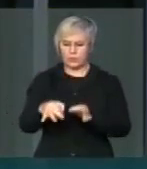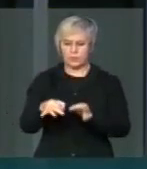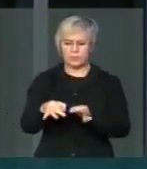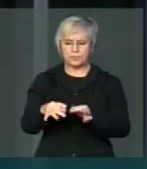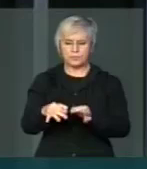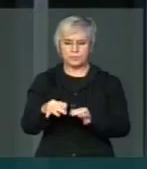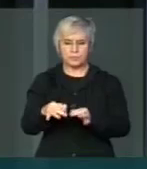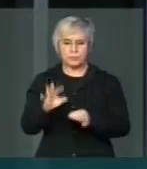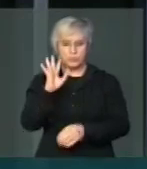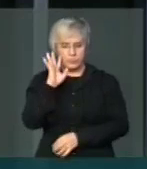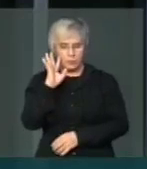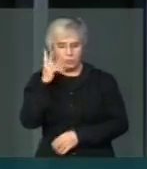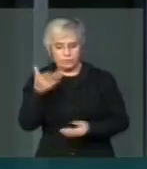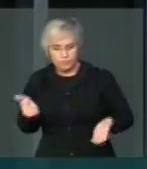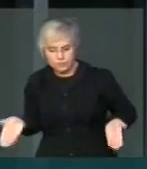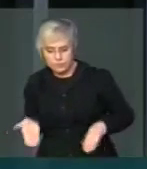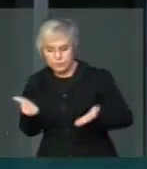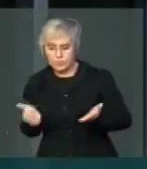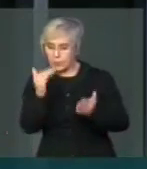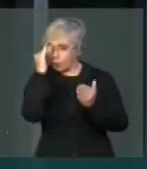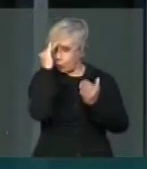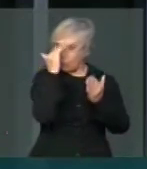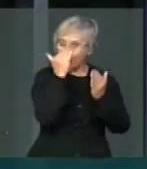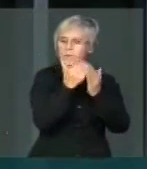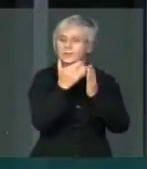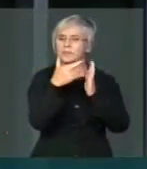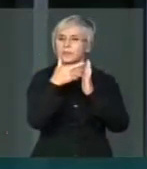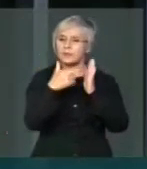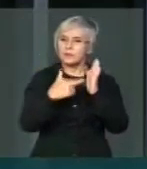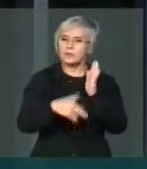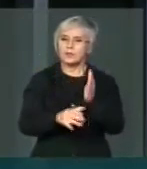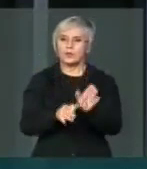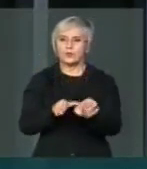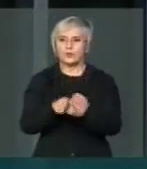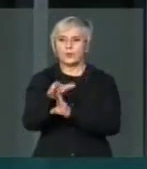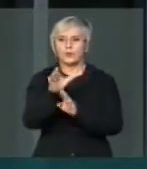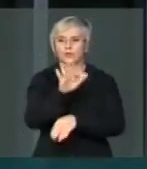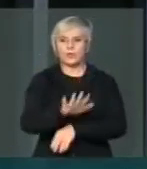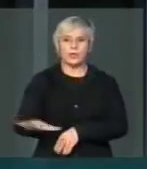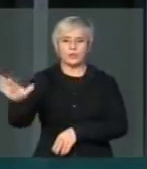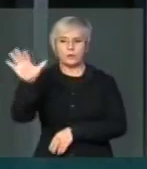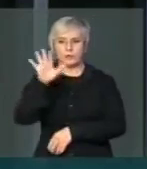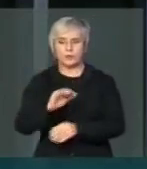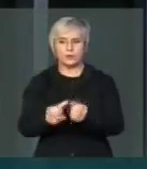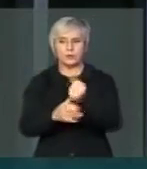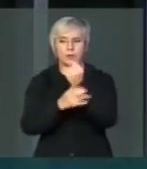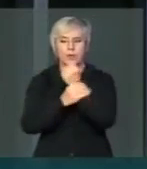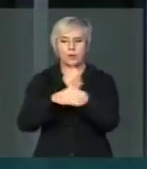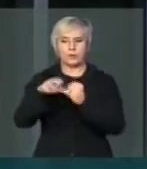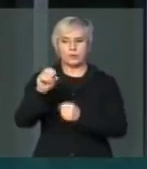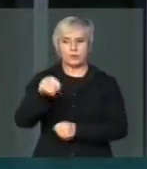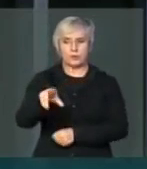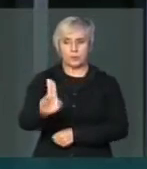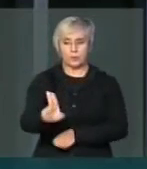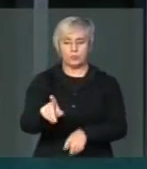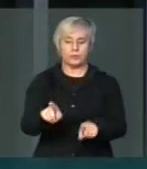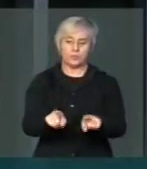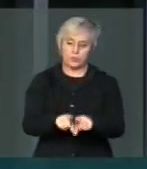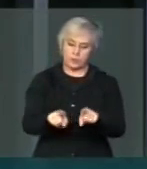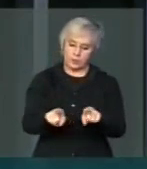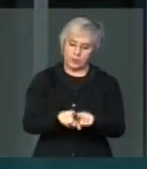um mecanismo que impulsione o cumprimento das resoluções do Conselho de Segurança Nacional de Segurança da ONU e, ao mesmo